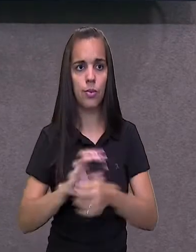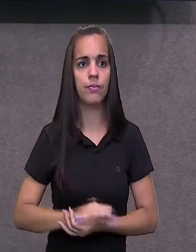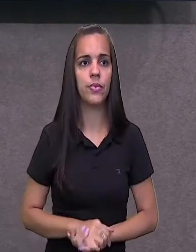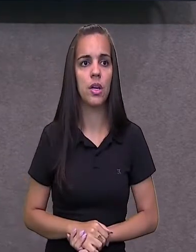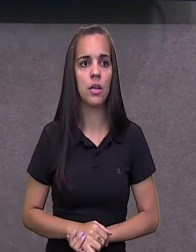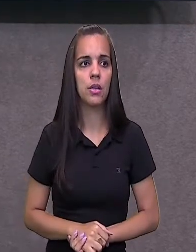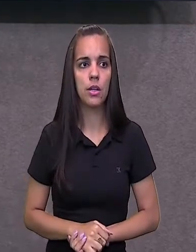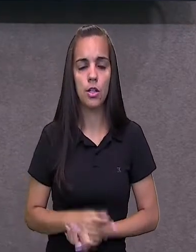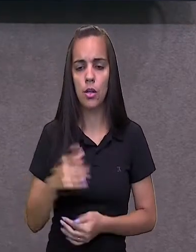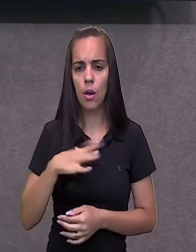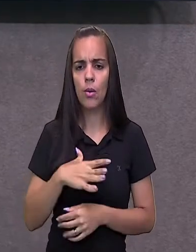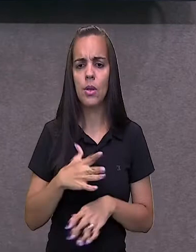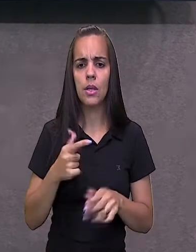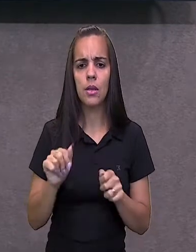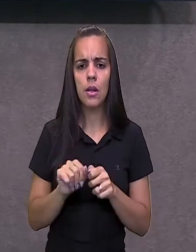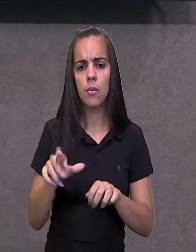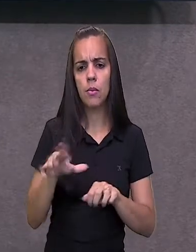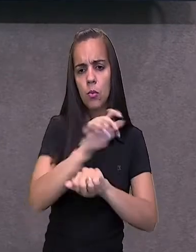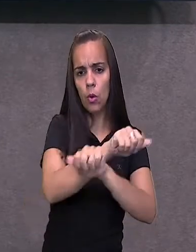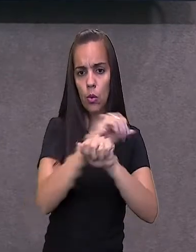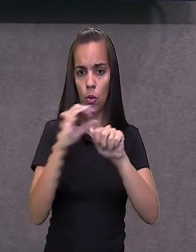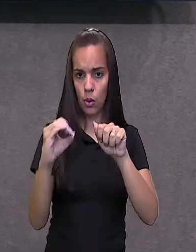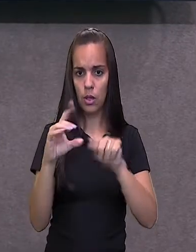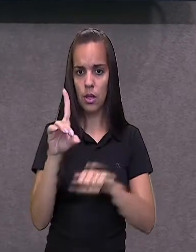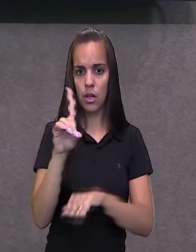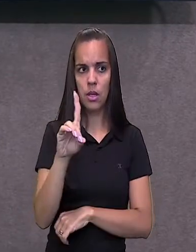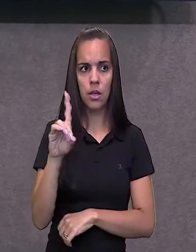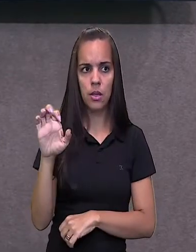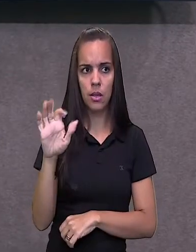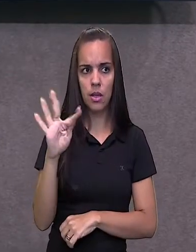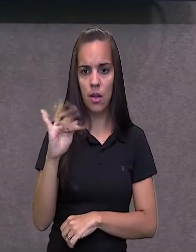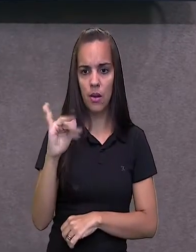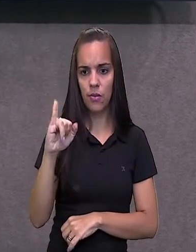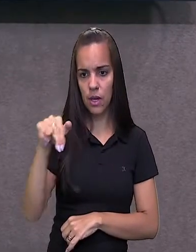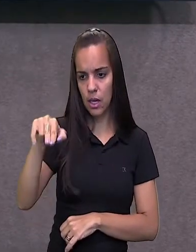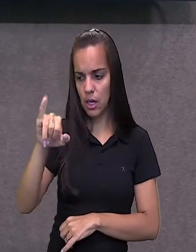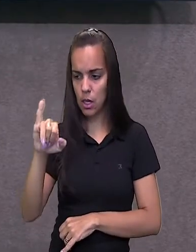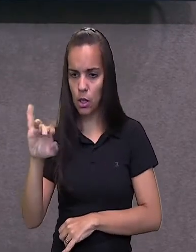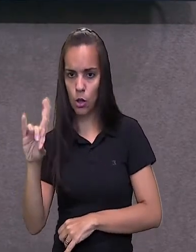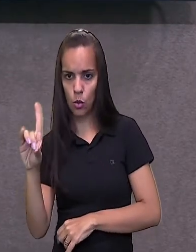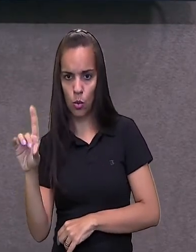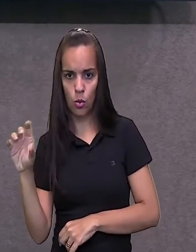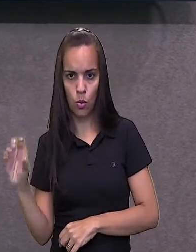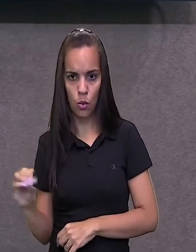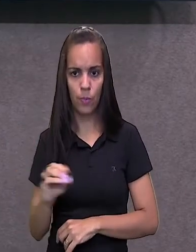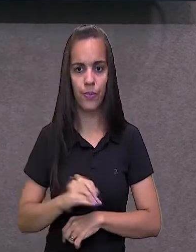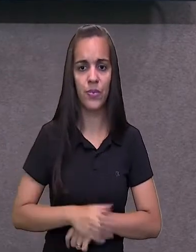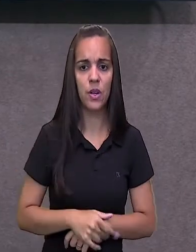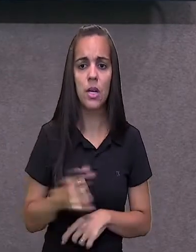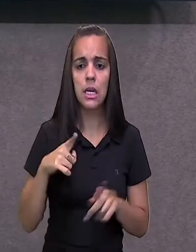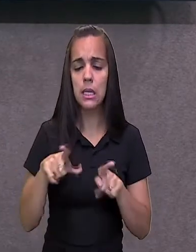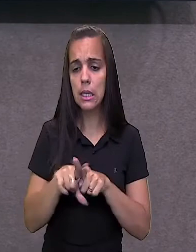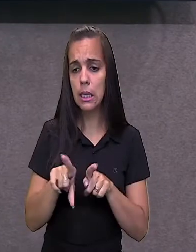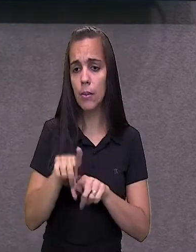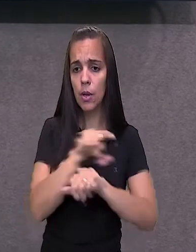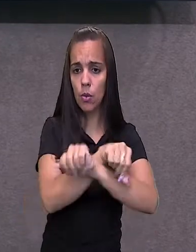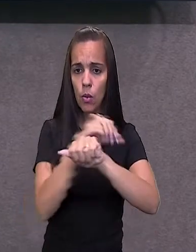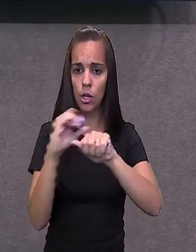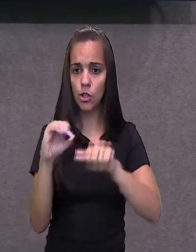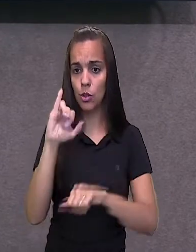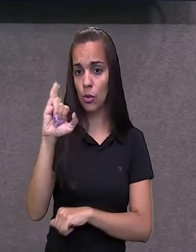artigo, classificação, os tipos, né? Artigo definido e artigo